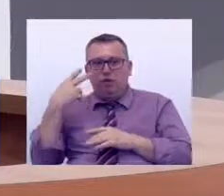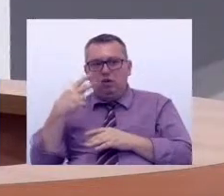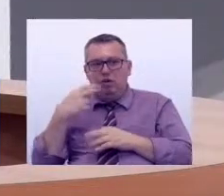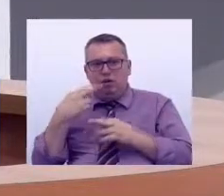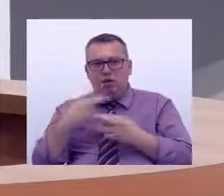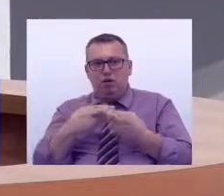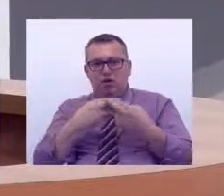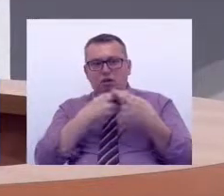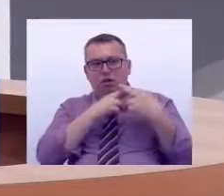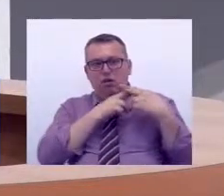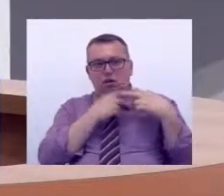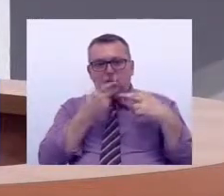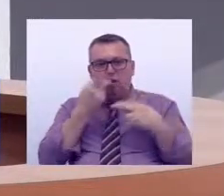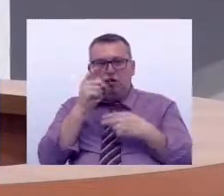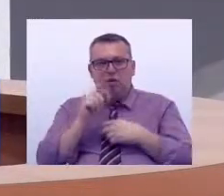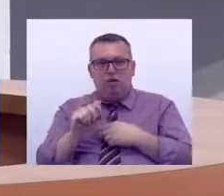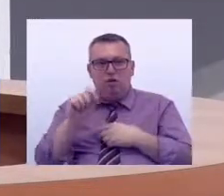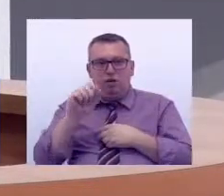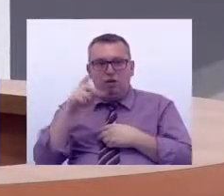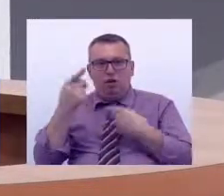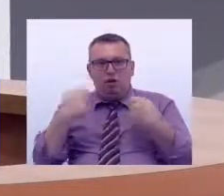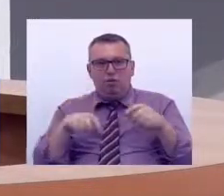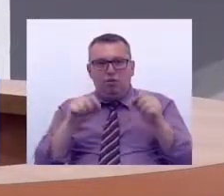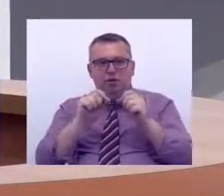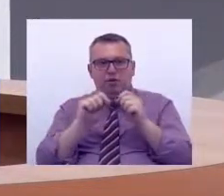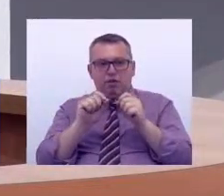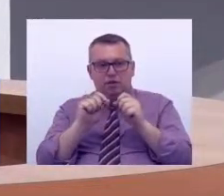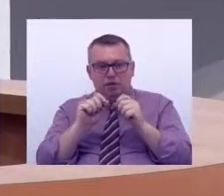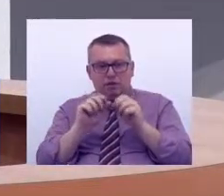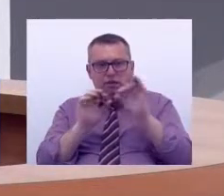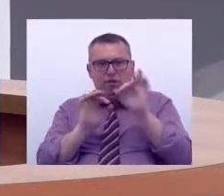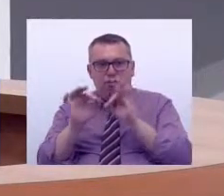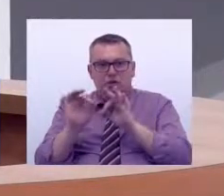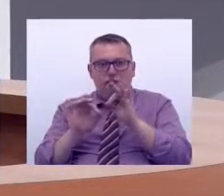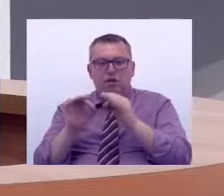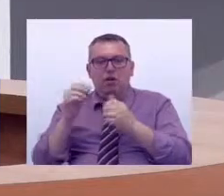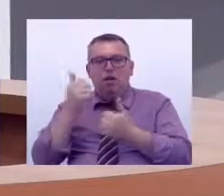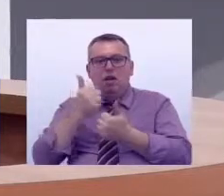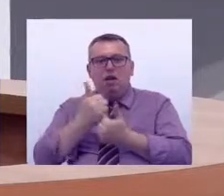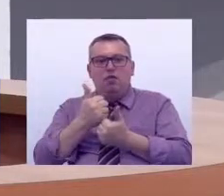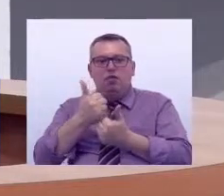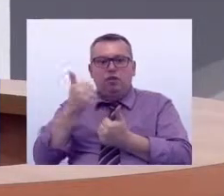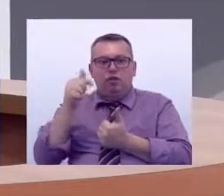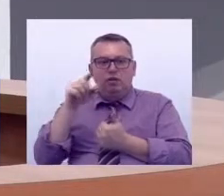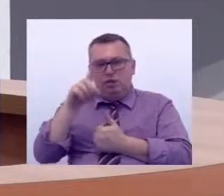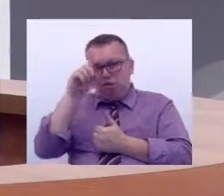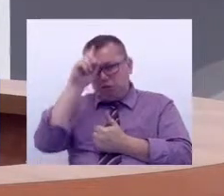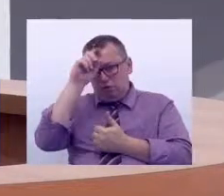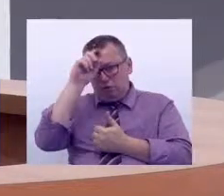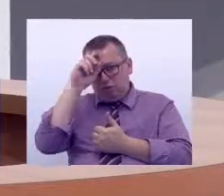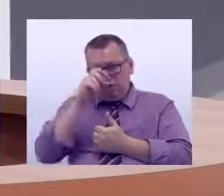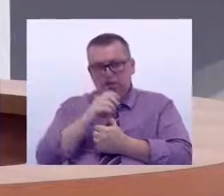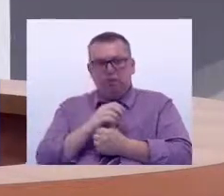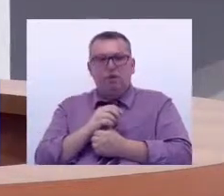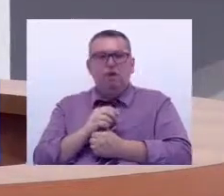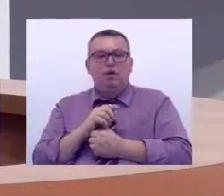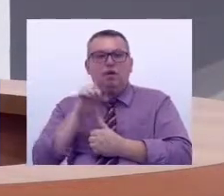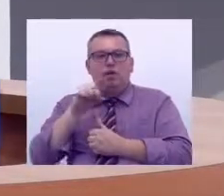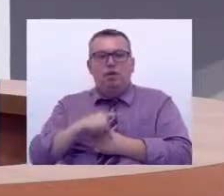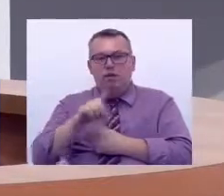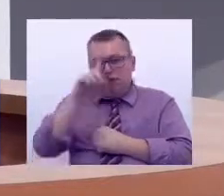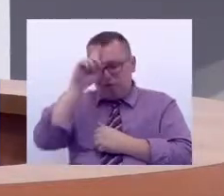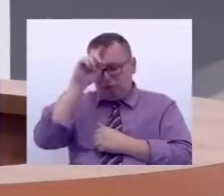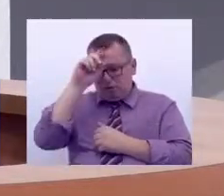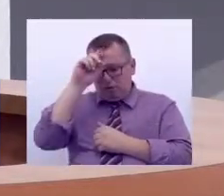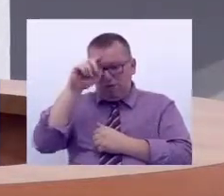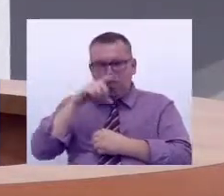responsável e dizer o seguinte, tem que fazer uma reformulação na direção daquele hospital. Esse hospital, ele